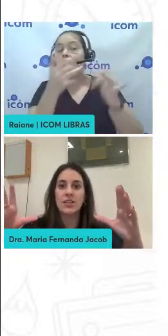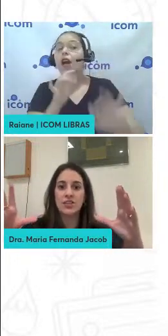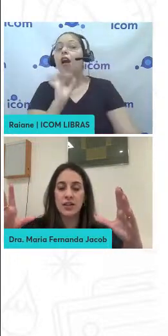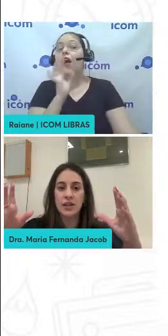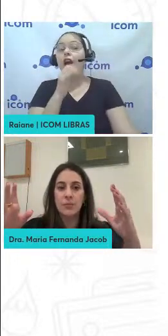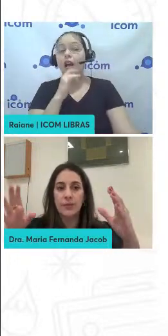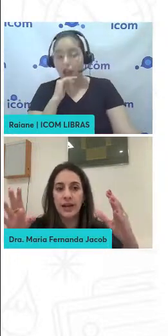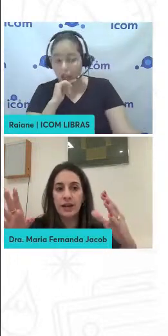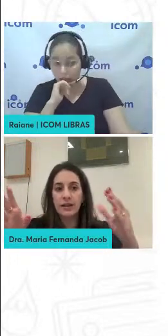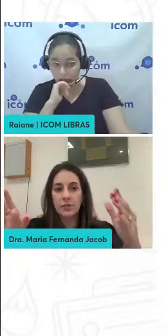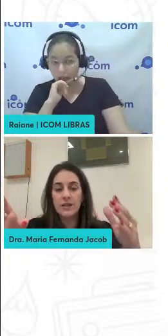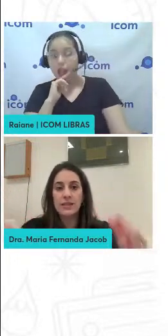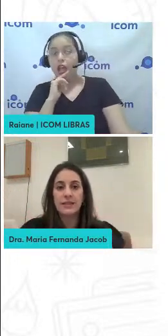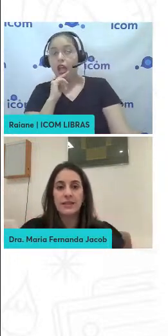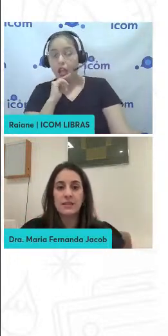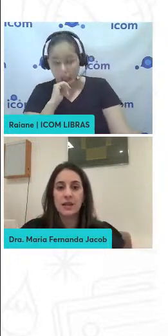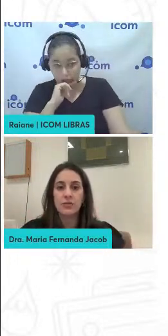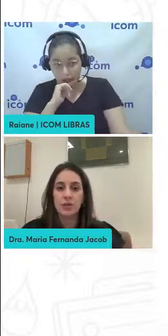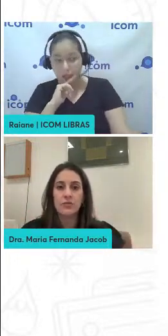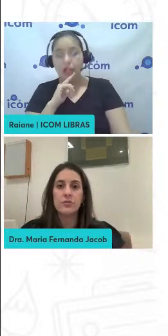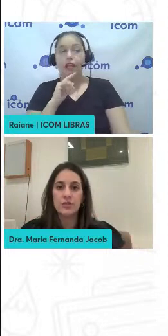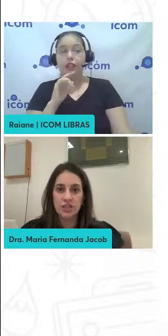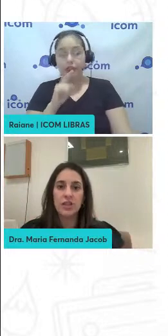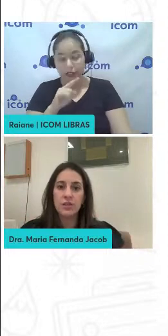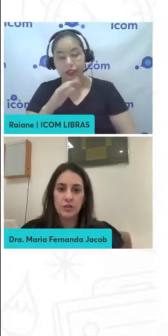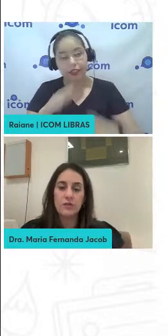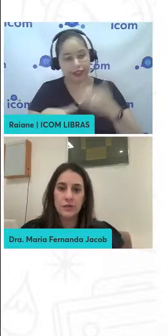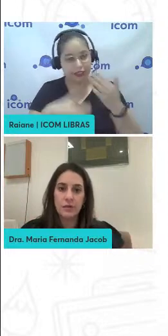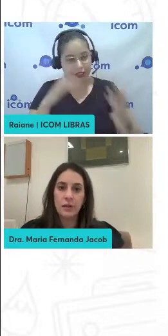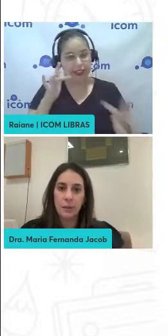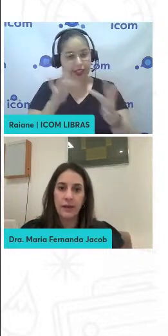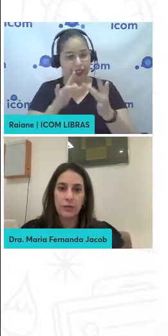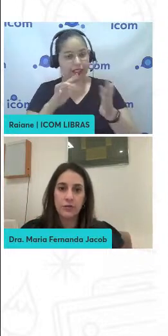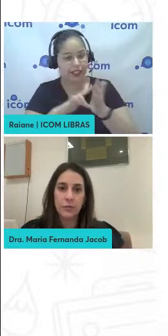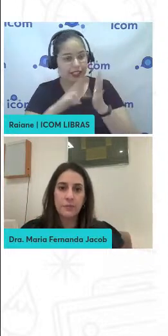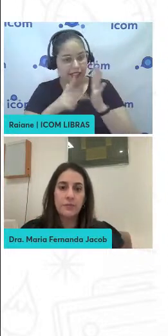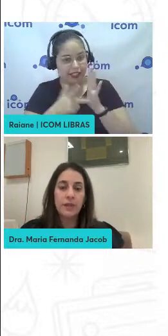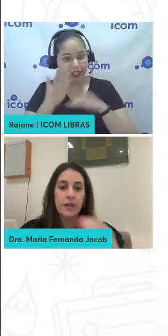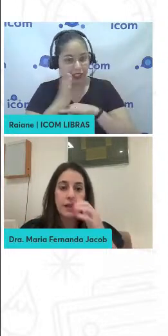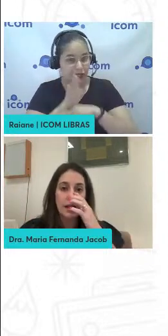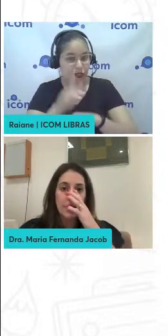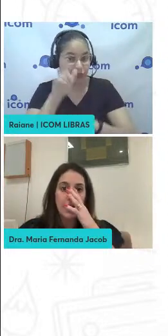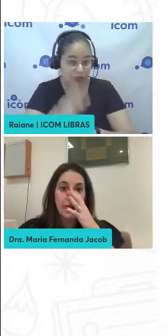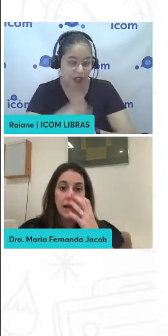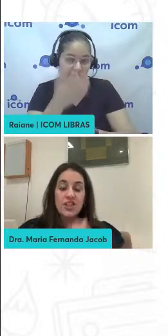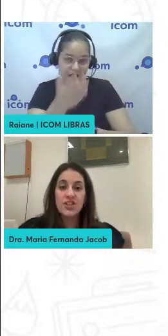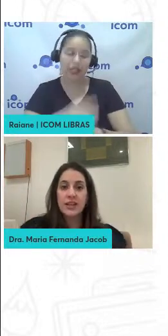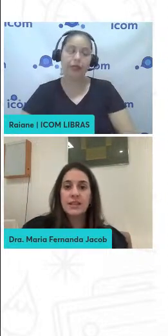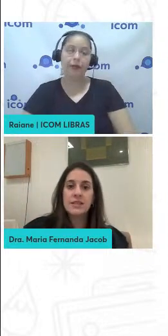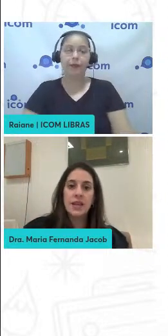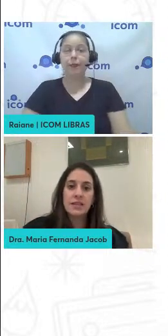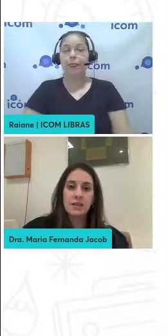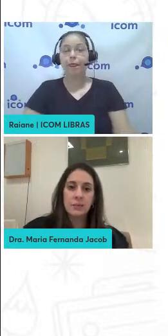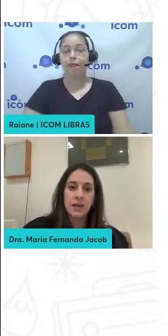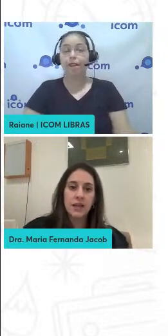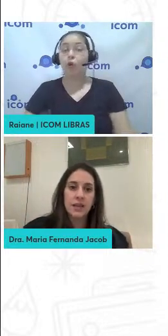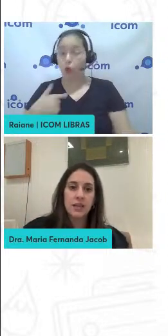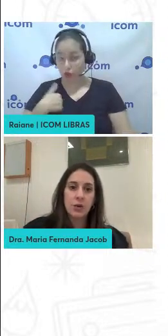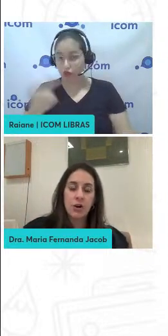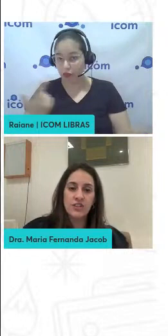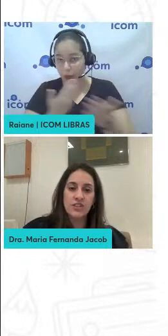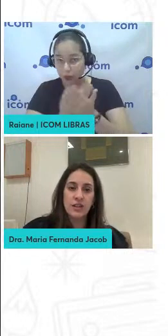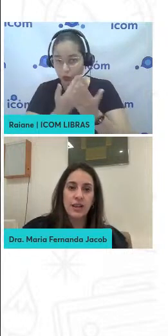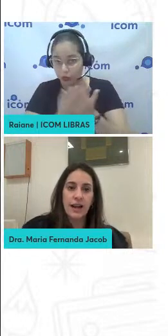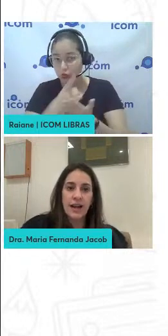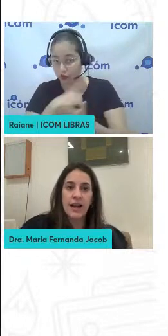tua mente para começar a traçar o nosso diagnóstico fisioterapêutico. A gente tem na ciência também